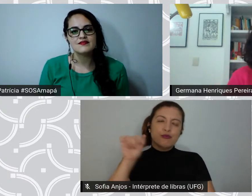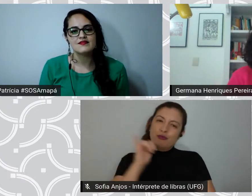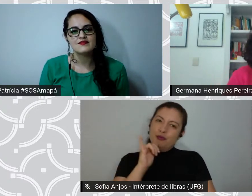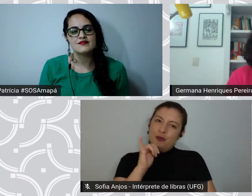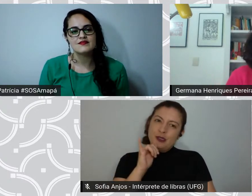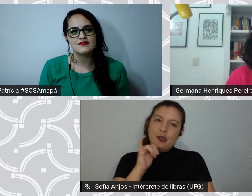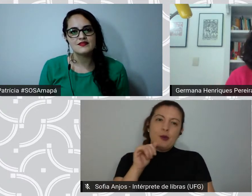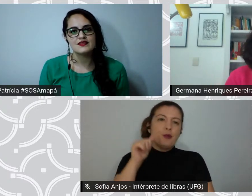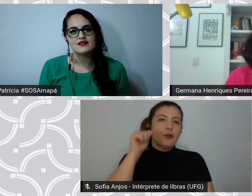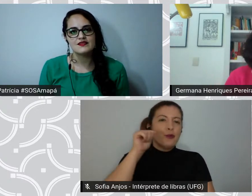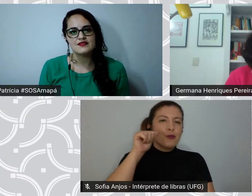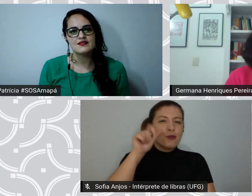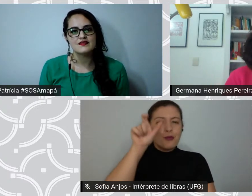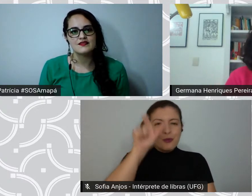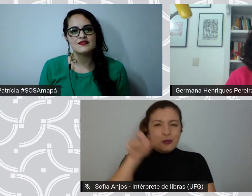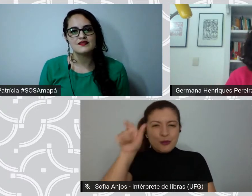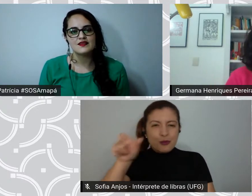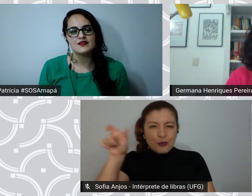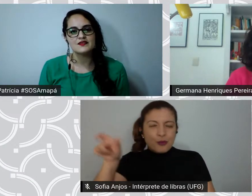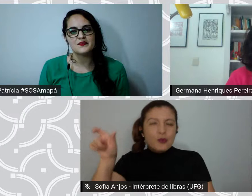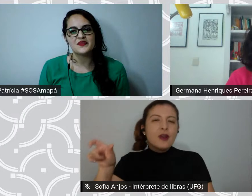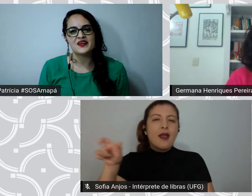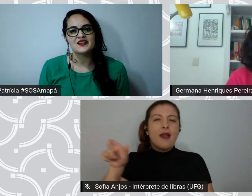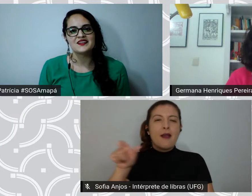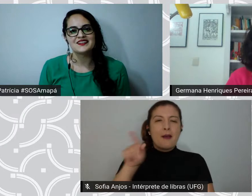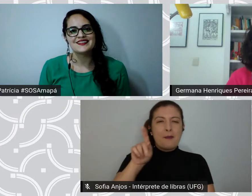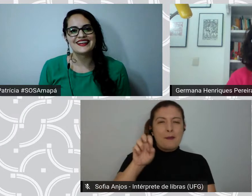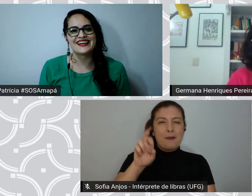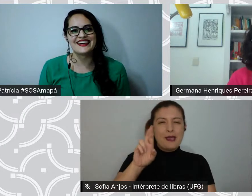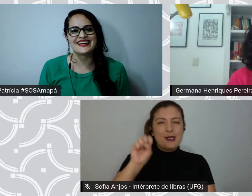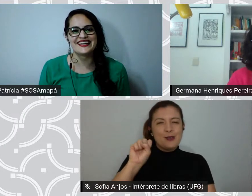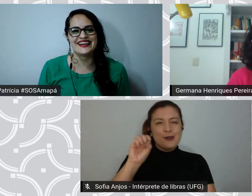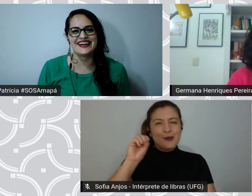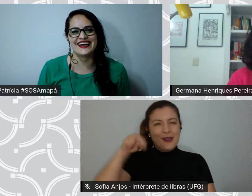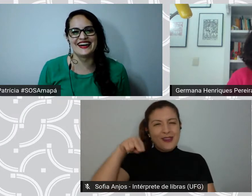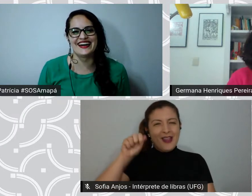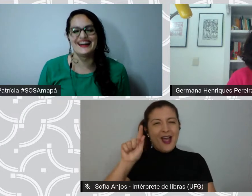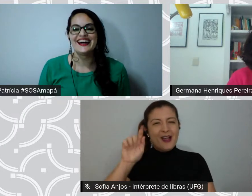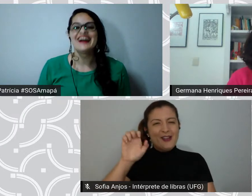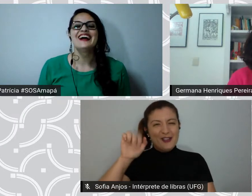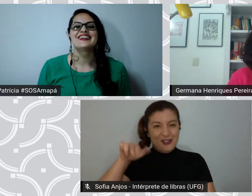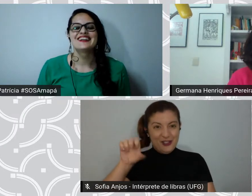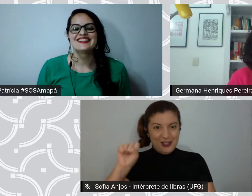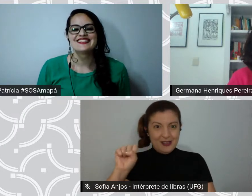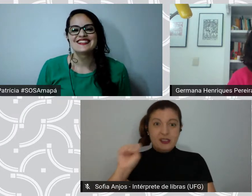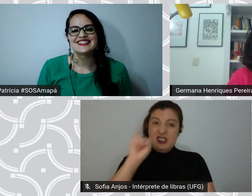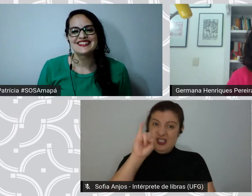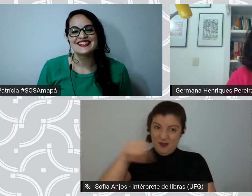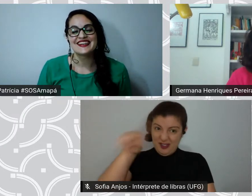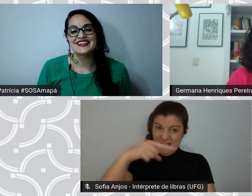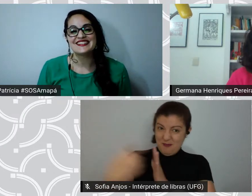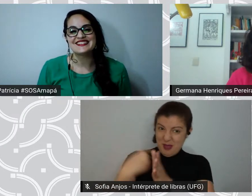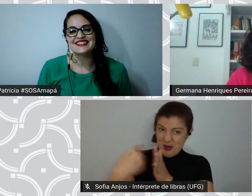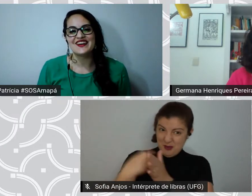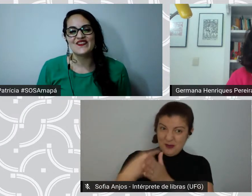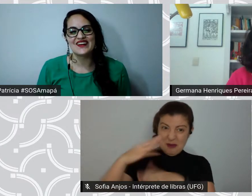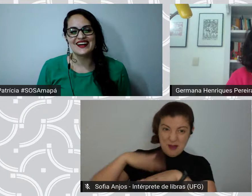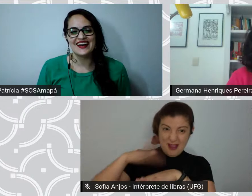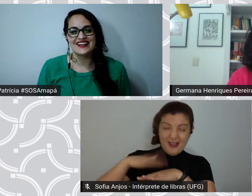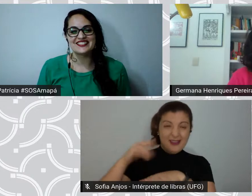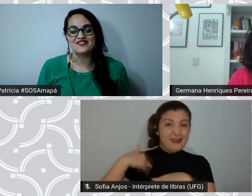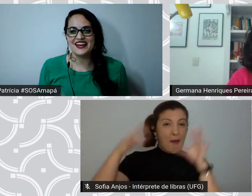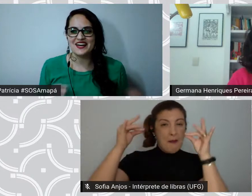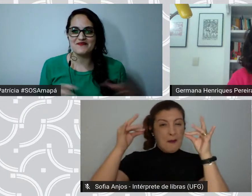Longe, etc. Gente, se vocês me perguntarem sobre essas coisas, nós vamos ficar aqui até meia-noite.